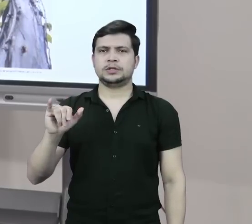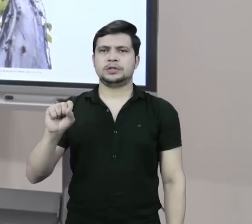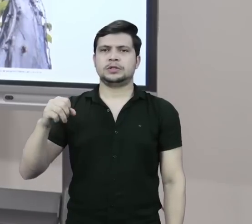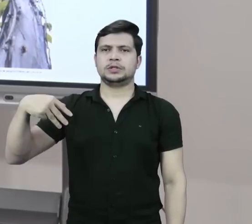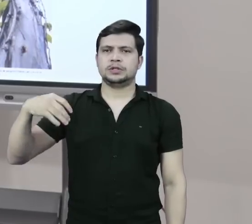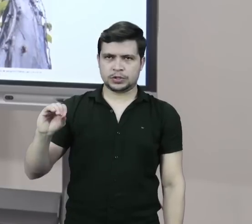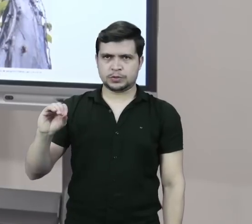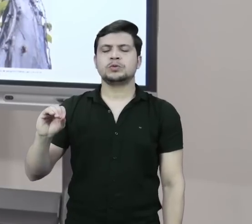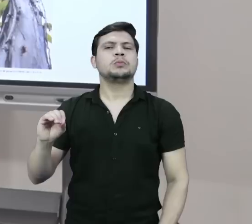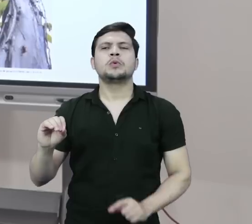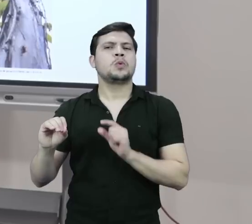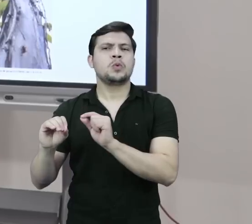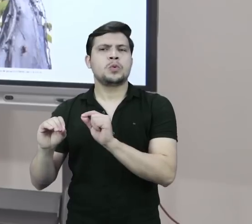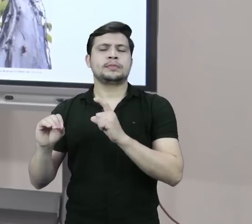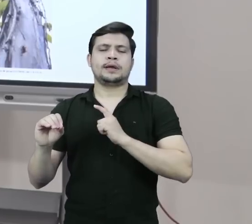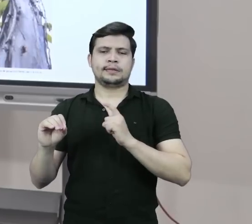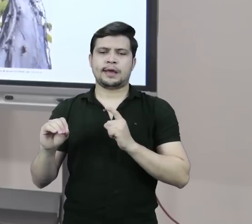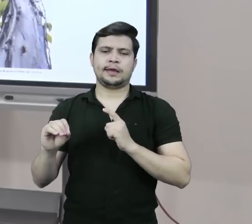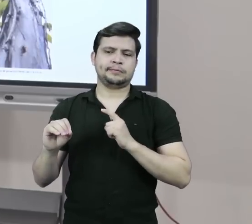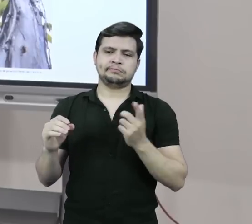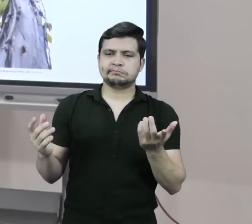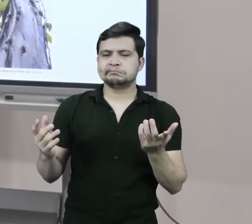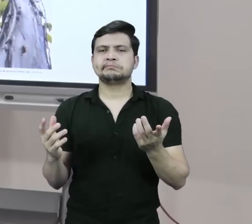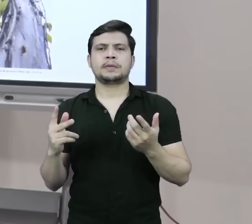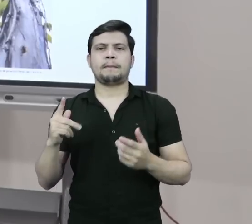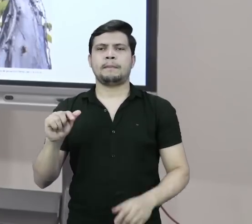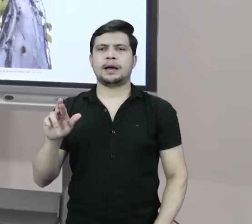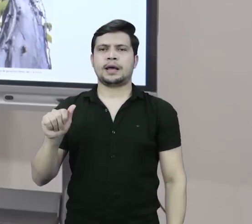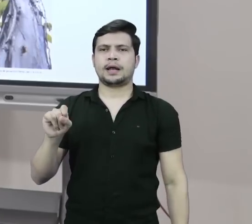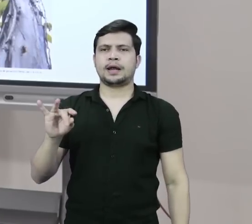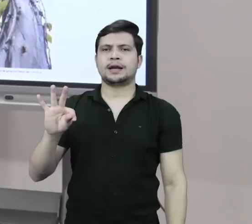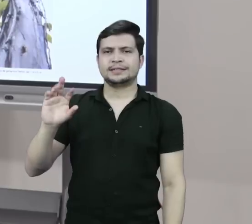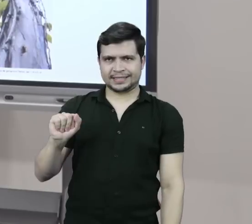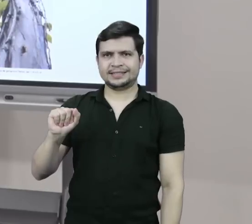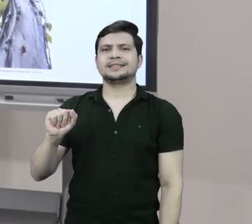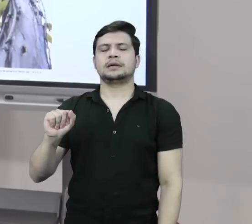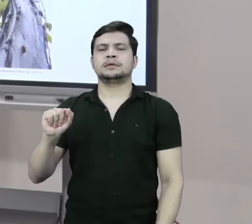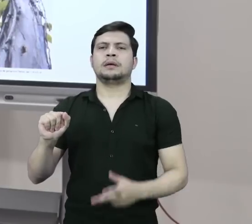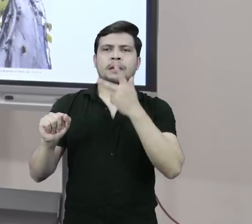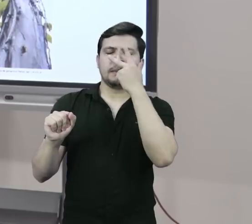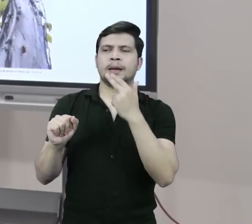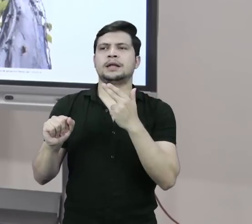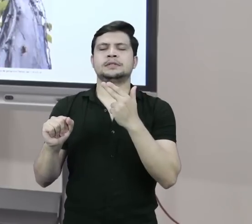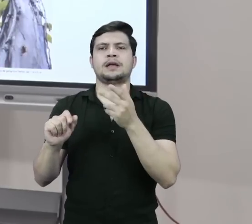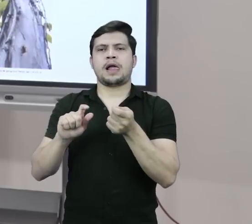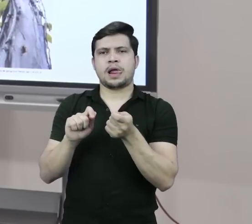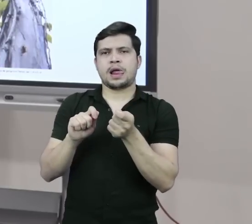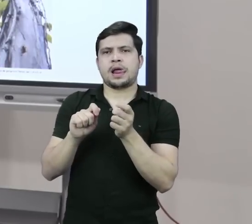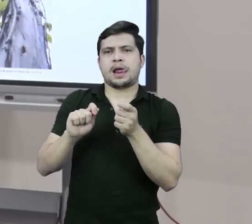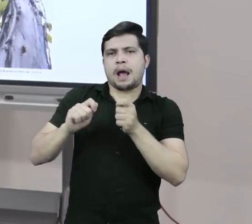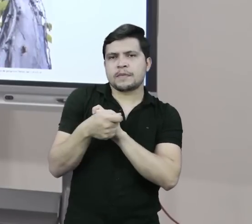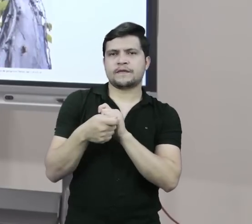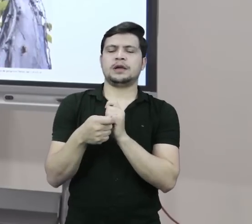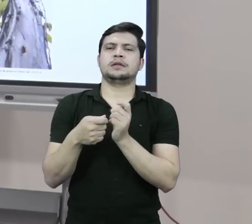onde parasitas se instalam no corpo do hospedeiro para obter alimento sem causar morte imediata, mas enfraquecendo e podendo